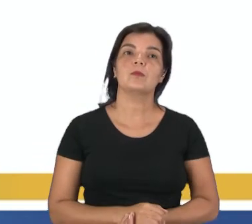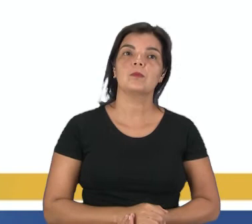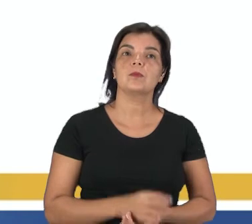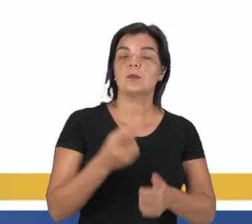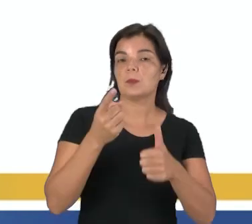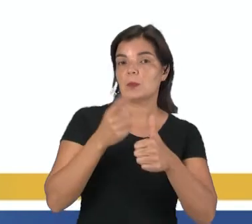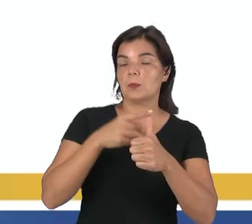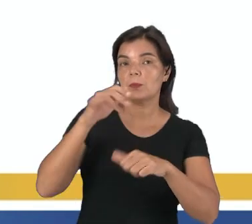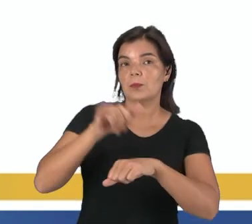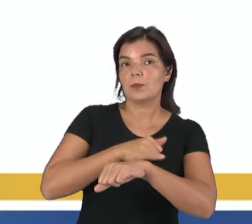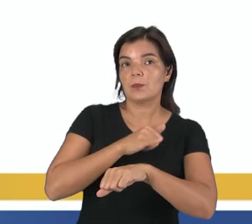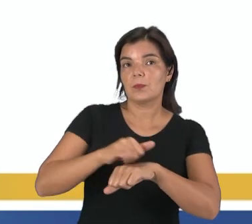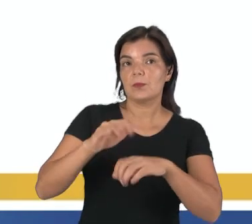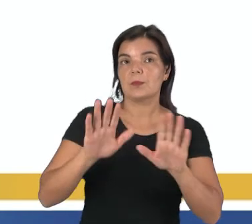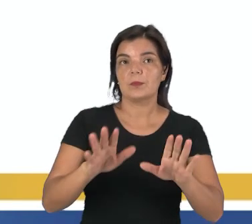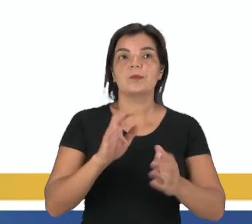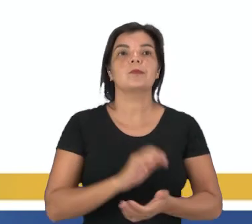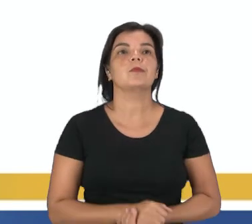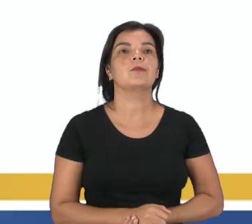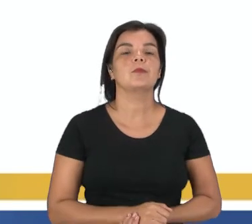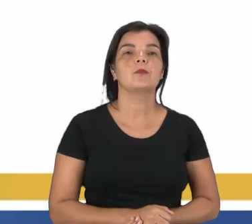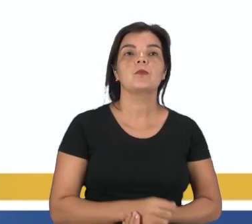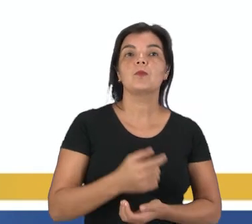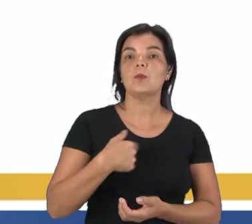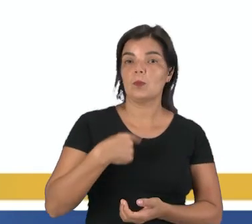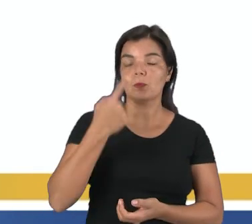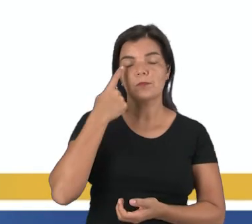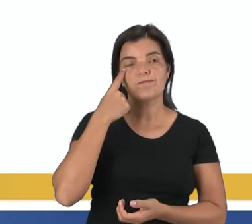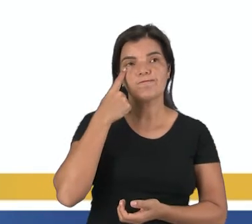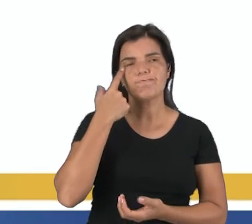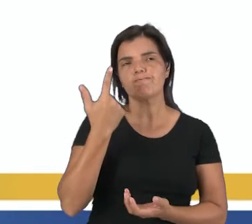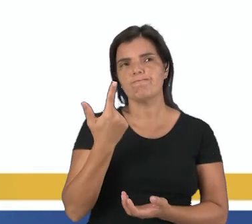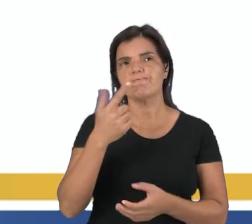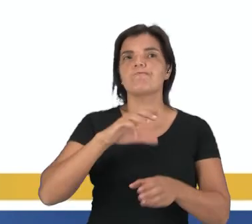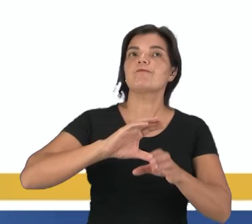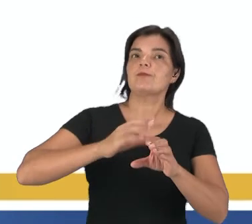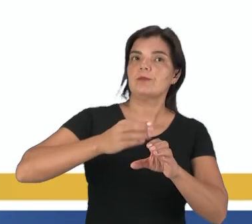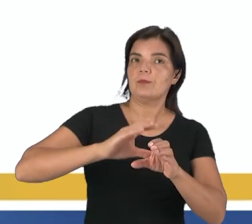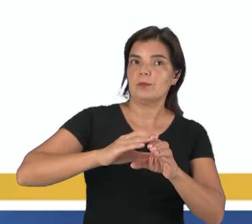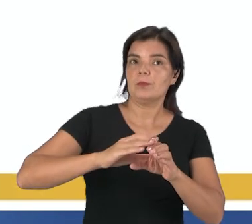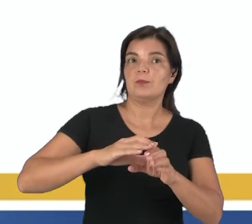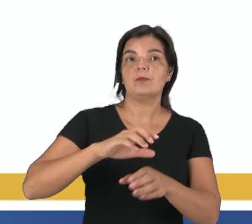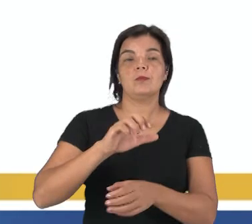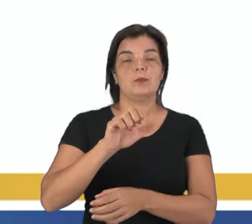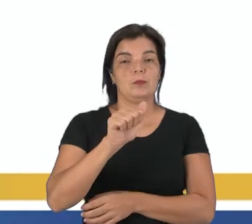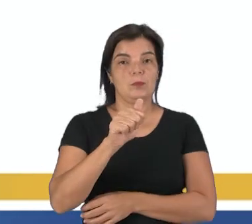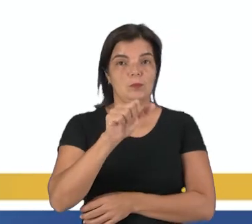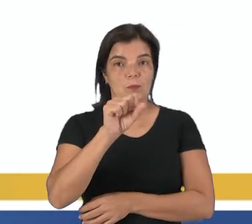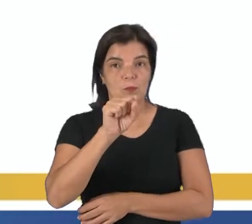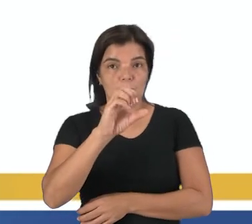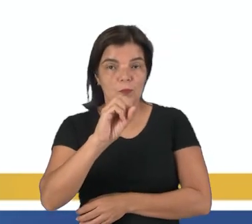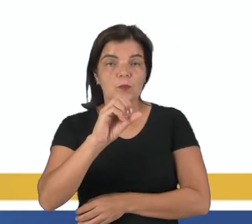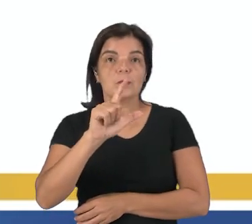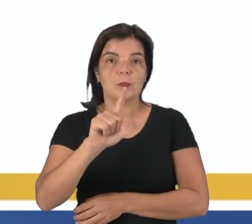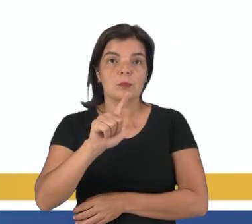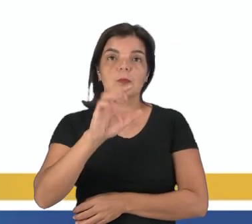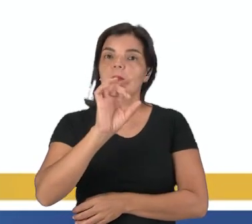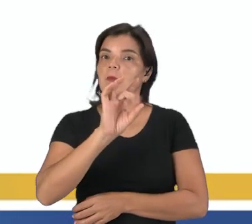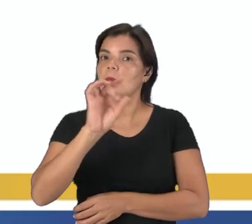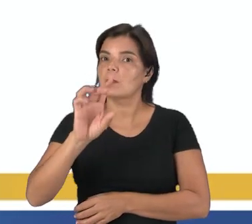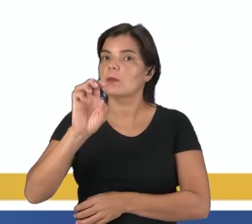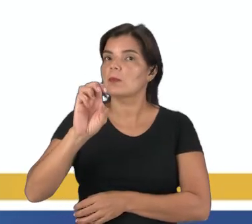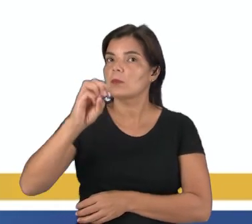uma primeira estratégia de resolução é mais ou menos assim mentalmente. Eu penso, uma torneira comum ela gasta 80 litros a cada 5